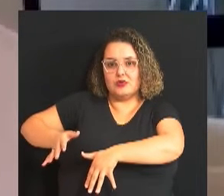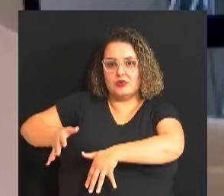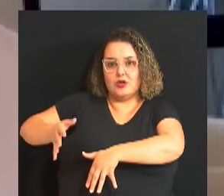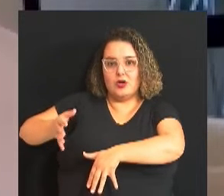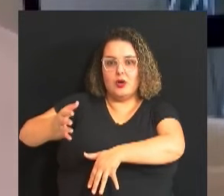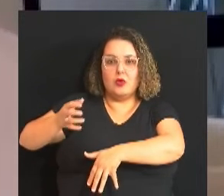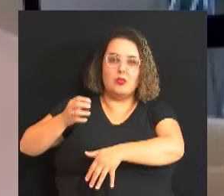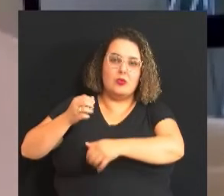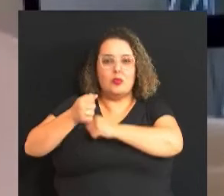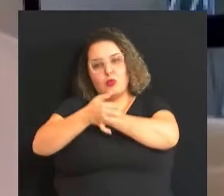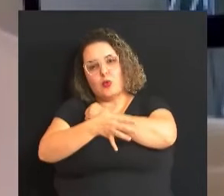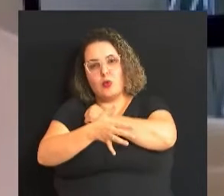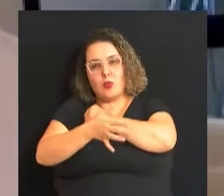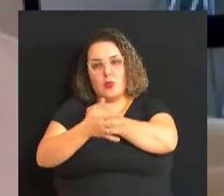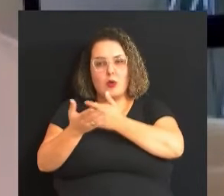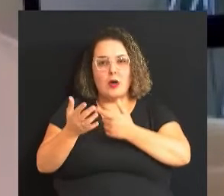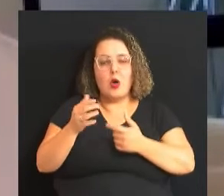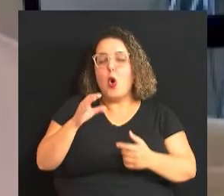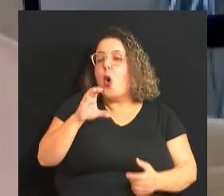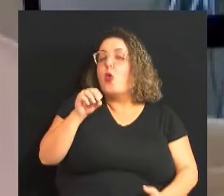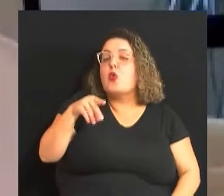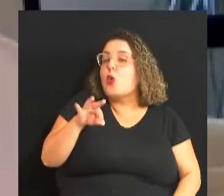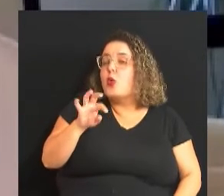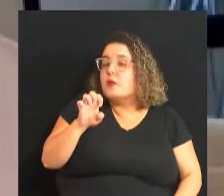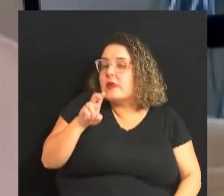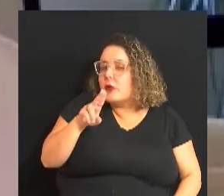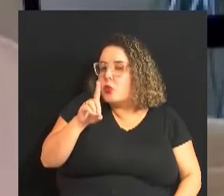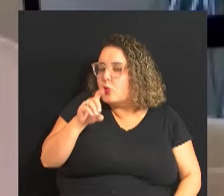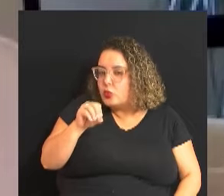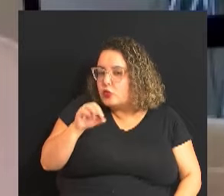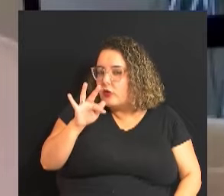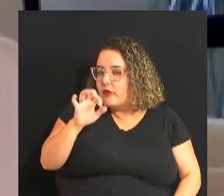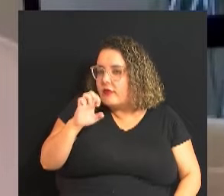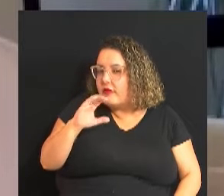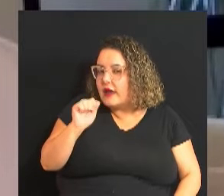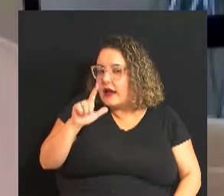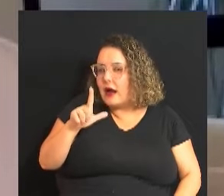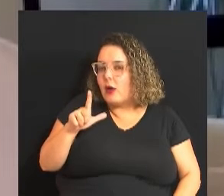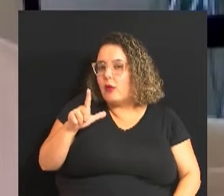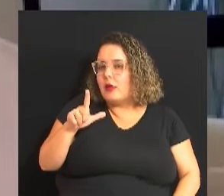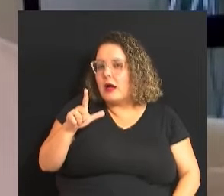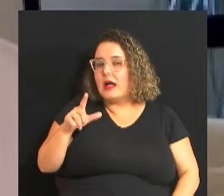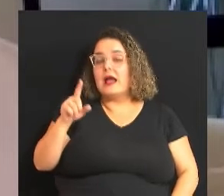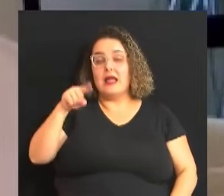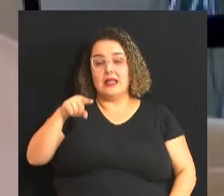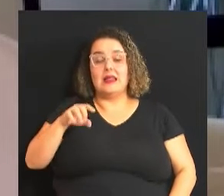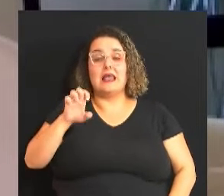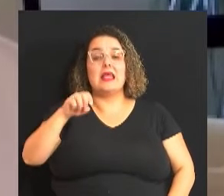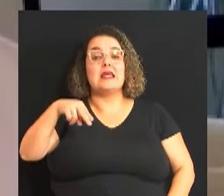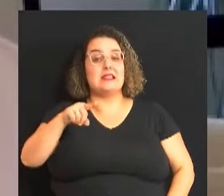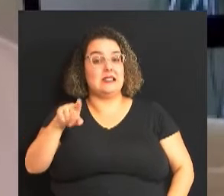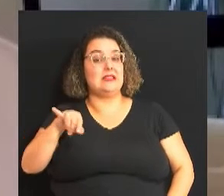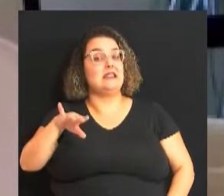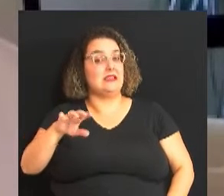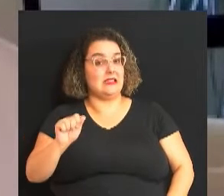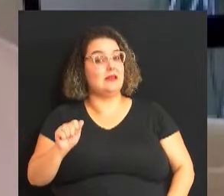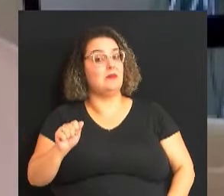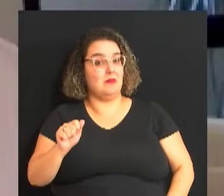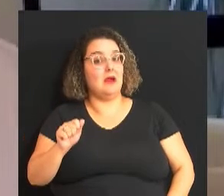às vezes só conteúdo fecal. O conteúdo fecal, ele é irritante, ele tem enzimas digestivas, principalmente